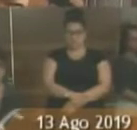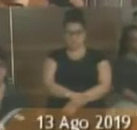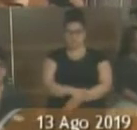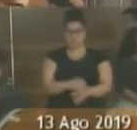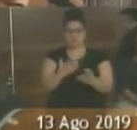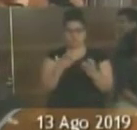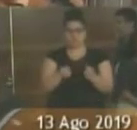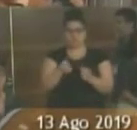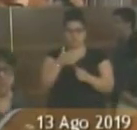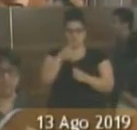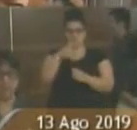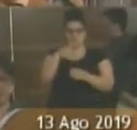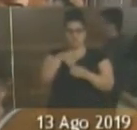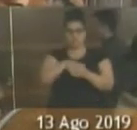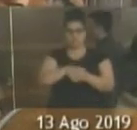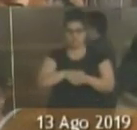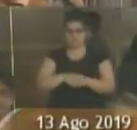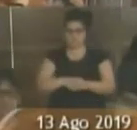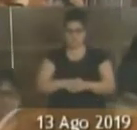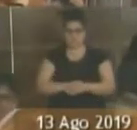Aprovado por 6 votos.